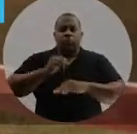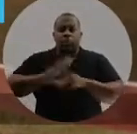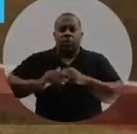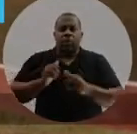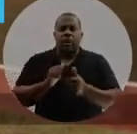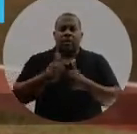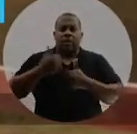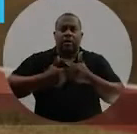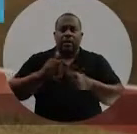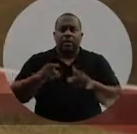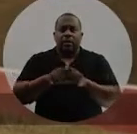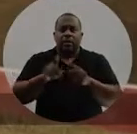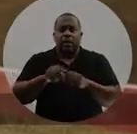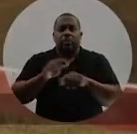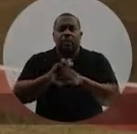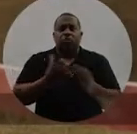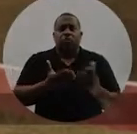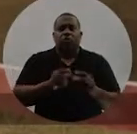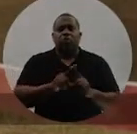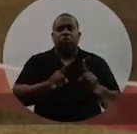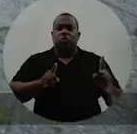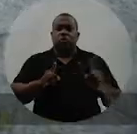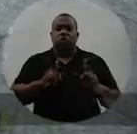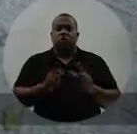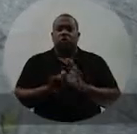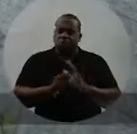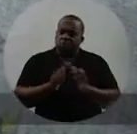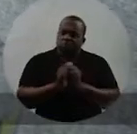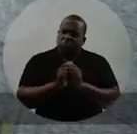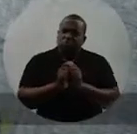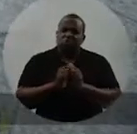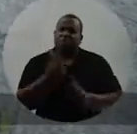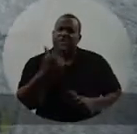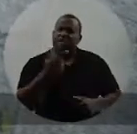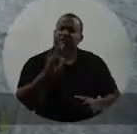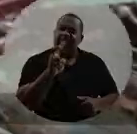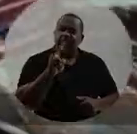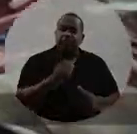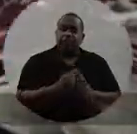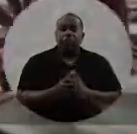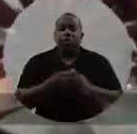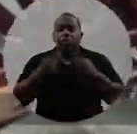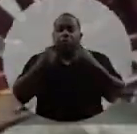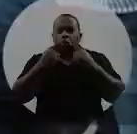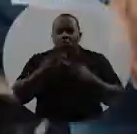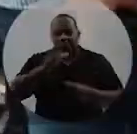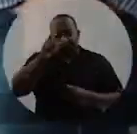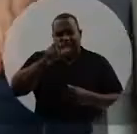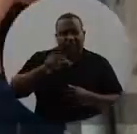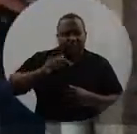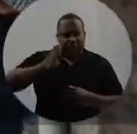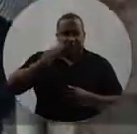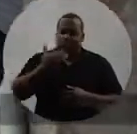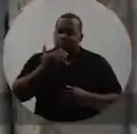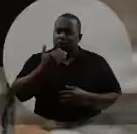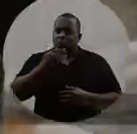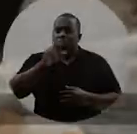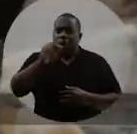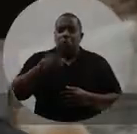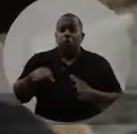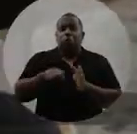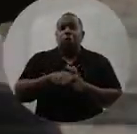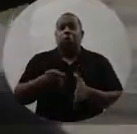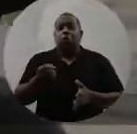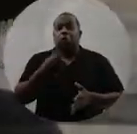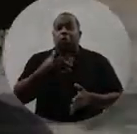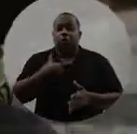da escola e para manter a juventude longe das drogas. Tamo junto, meu irmão. 25. Bruno não é aquele tipo de candidato que agora está